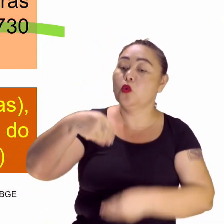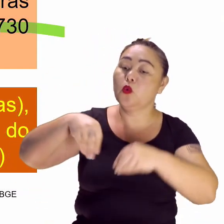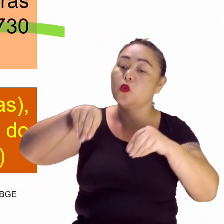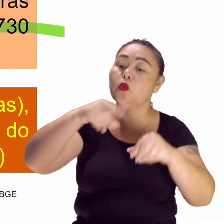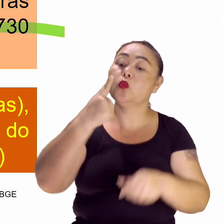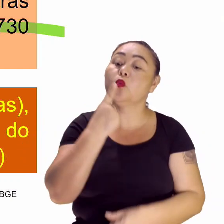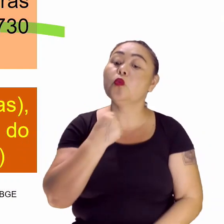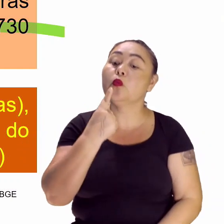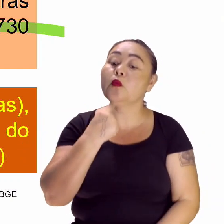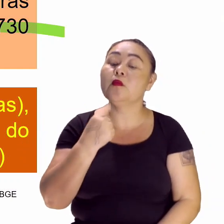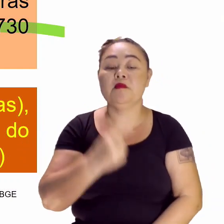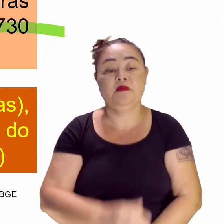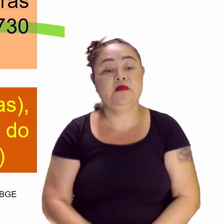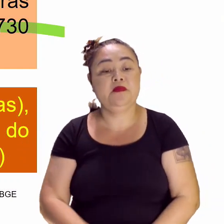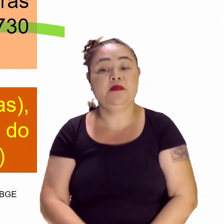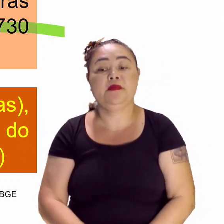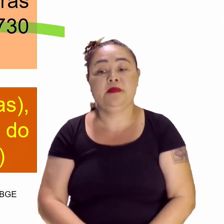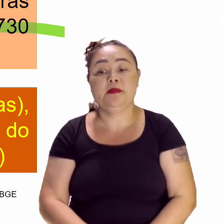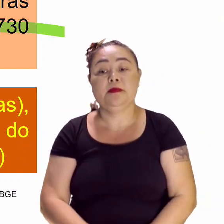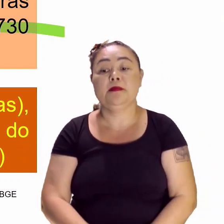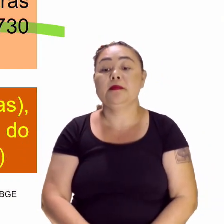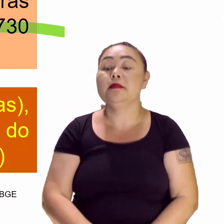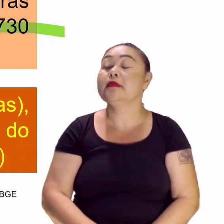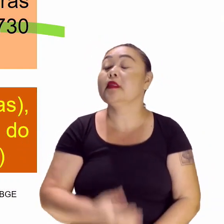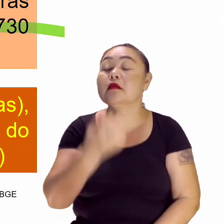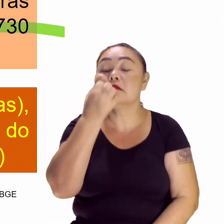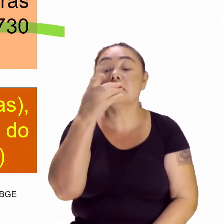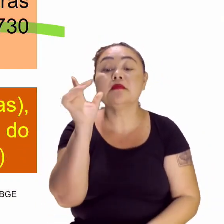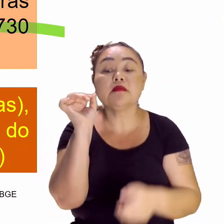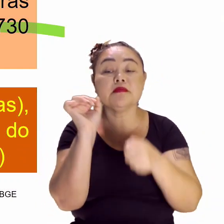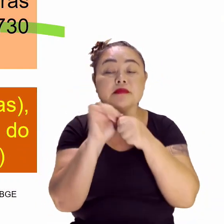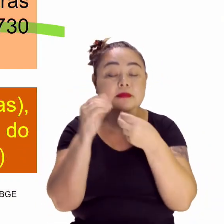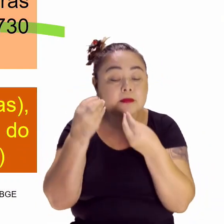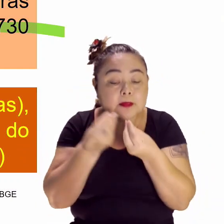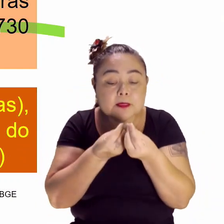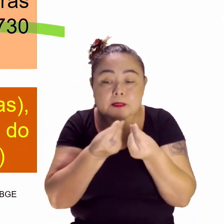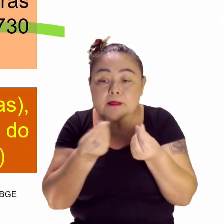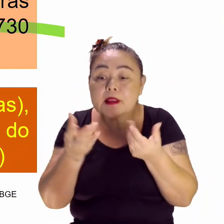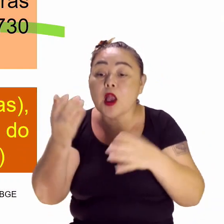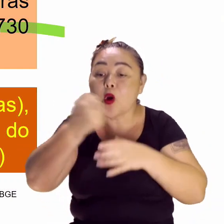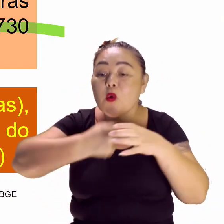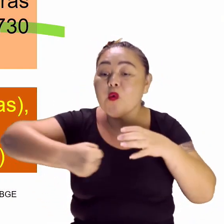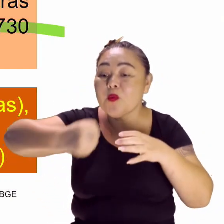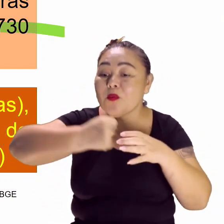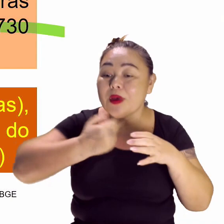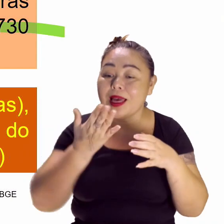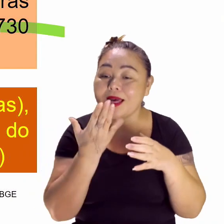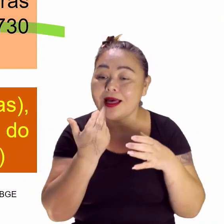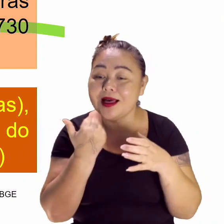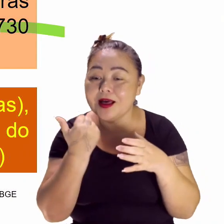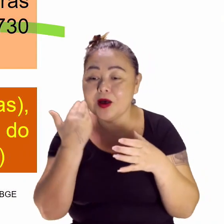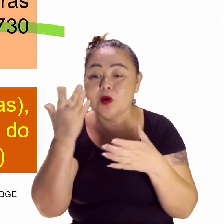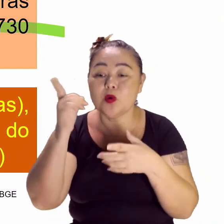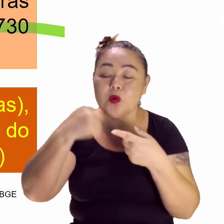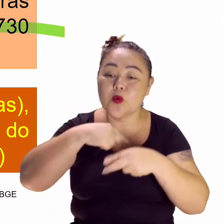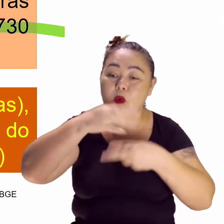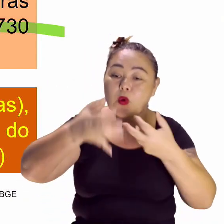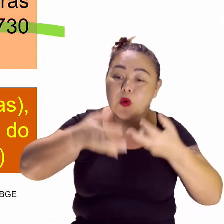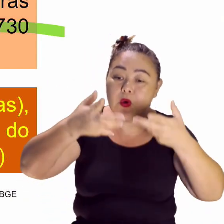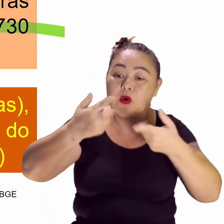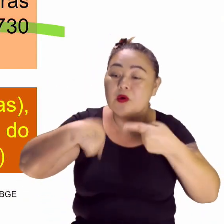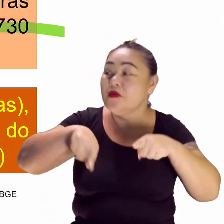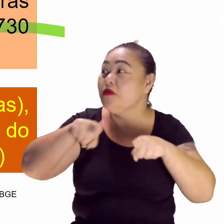Beleza Seu Jorge Urucum é bom para fazer para temperar né comida né sim né que é no macarrão exatamente